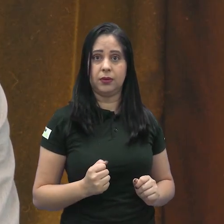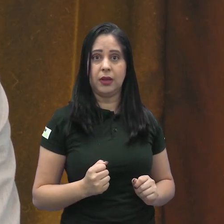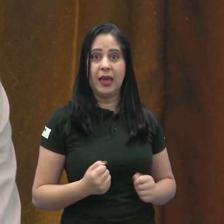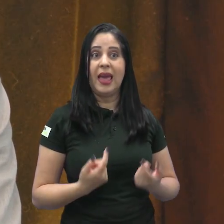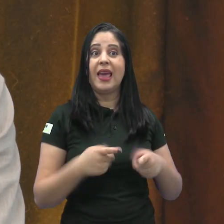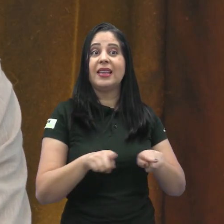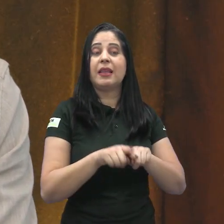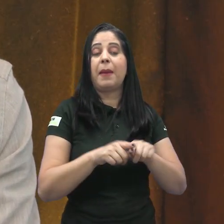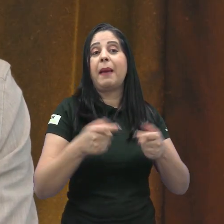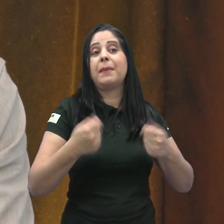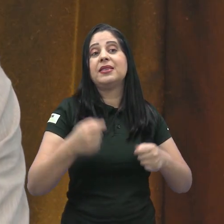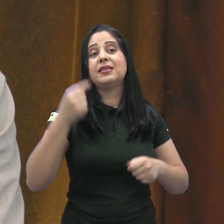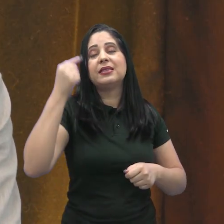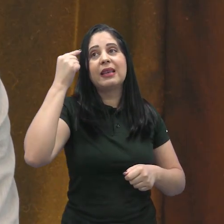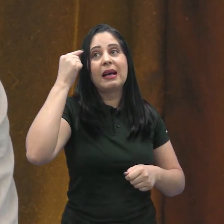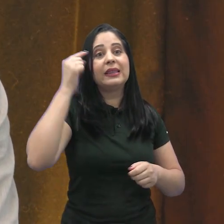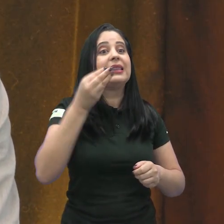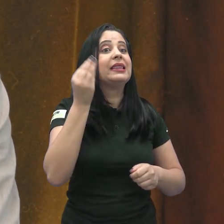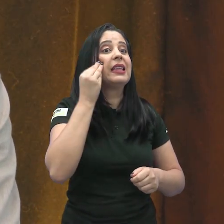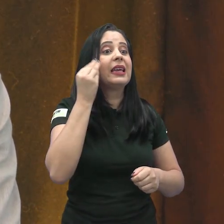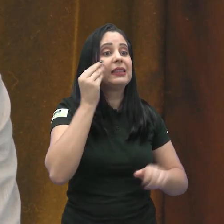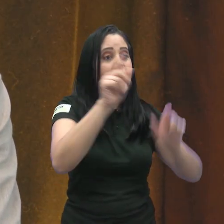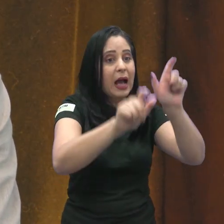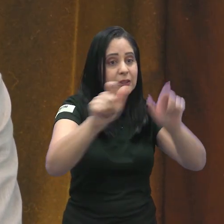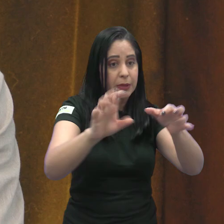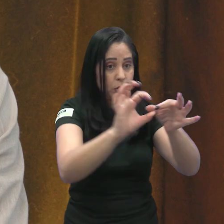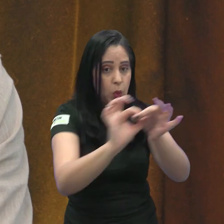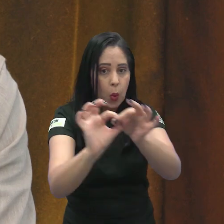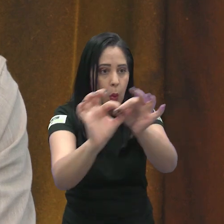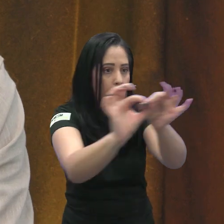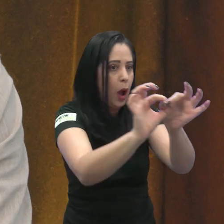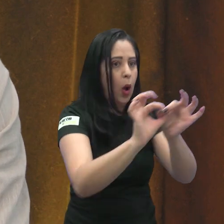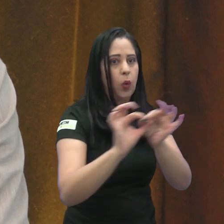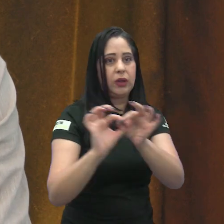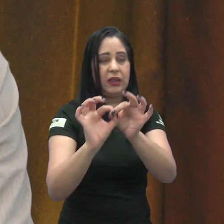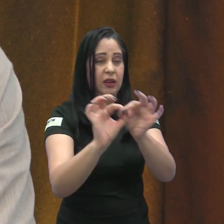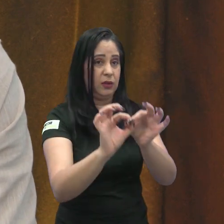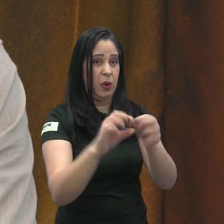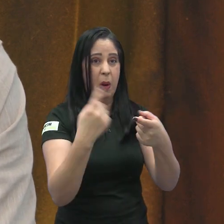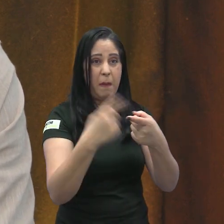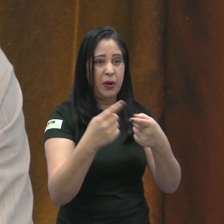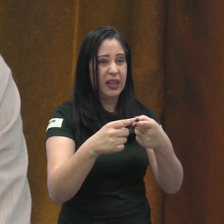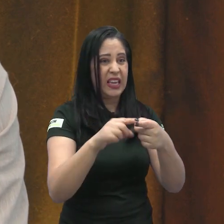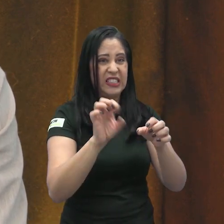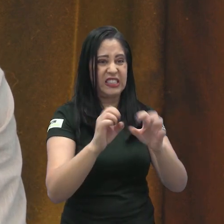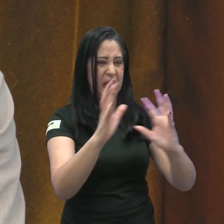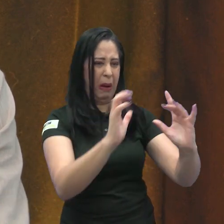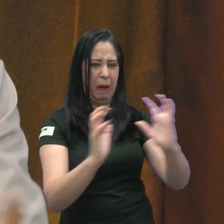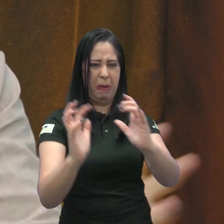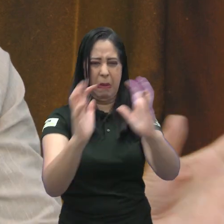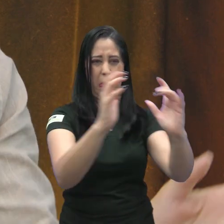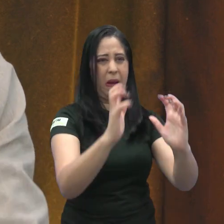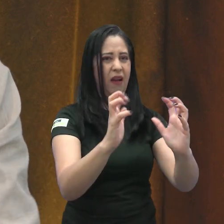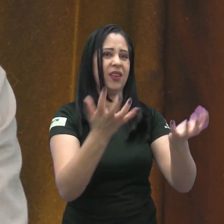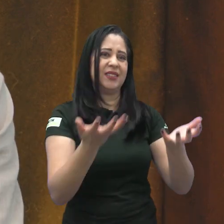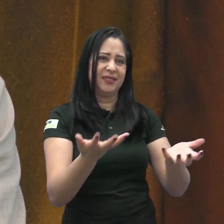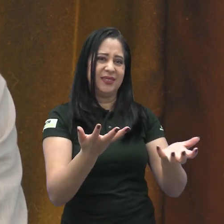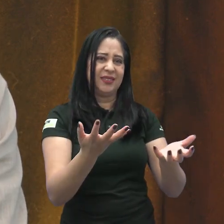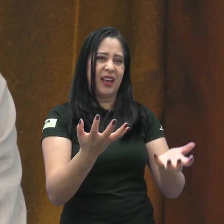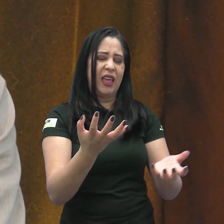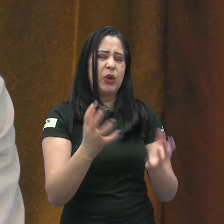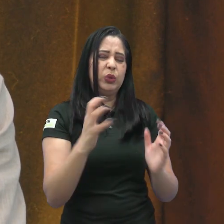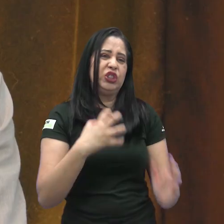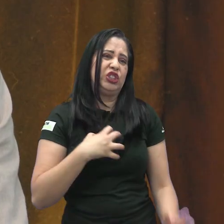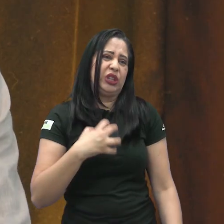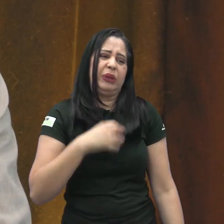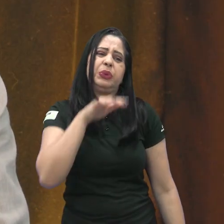tenha união durante o dia de trabalho, né, que tenha um ambiente bom, senão fica difícil trabalhar, isso em todos os aspectos. E